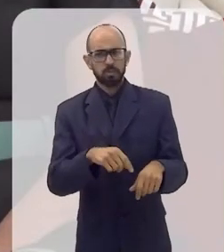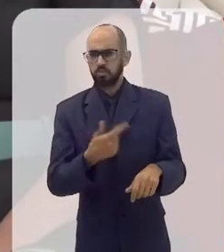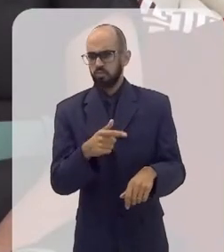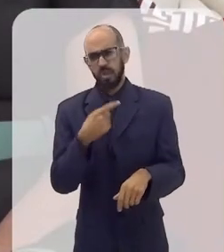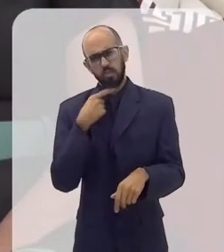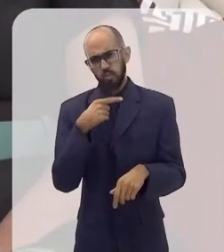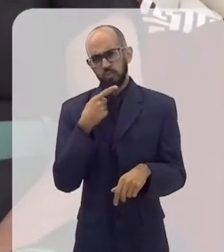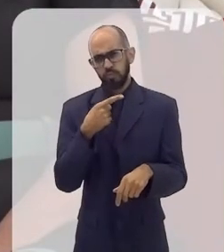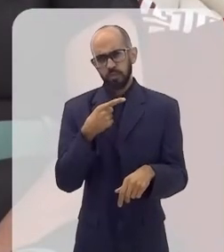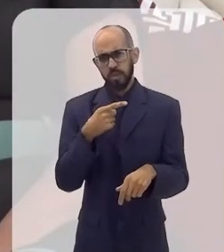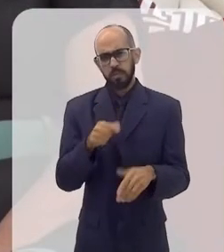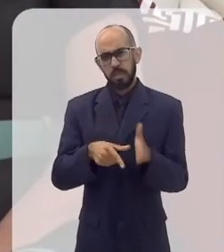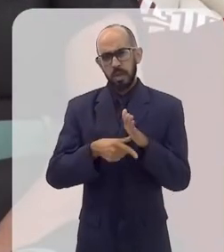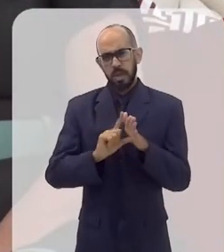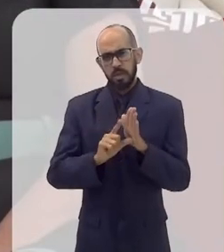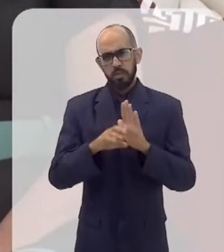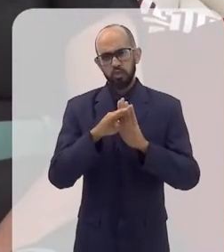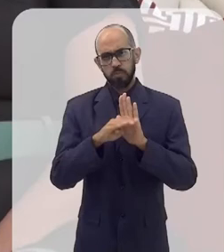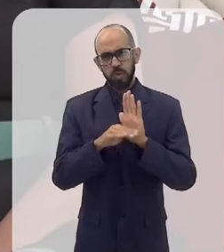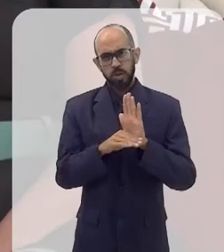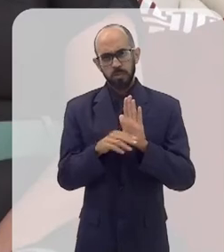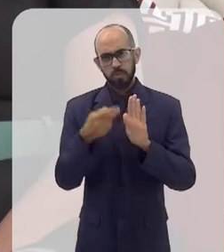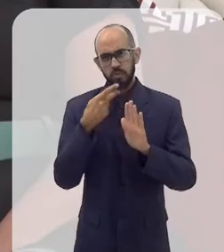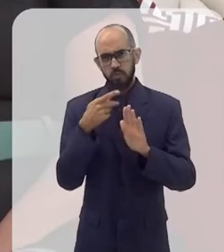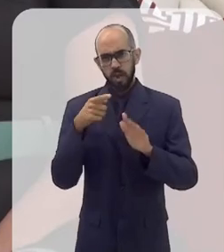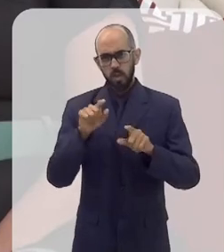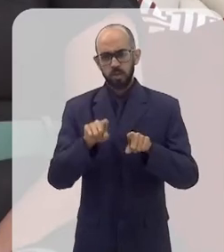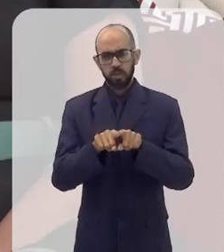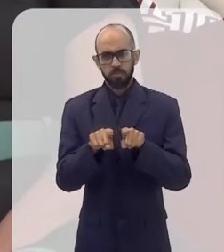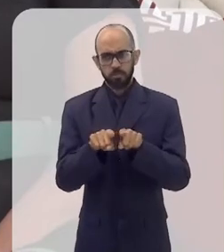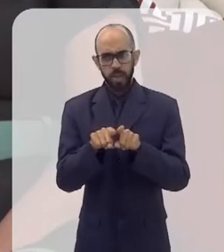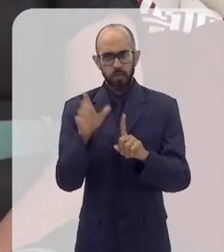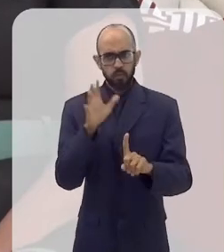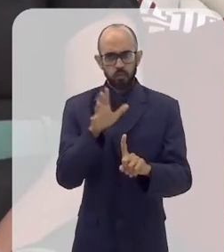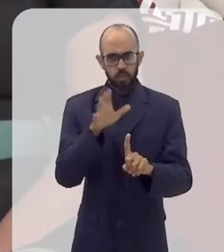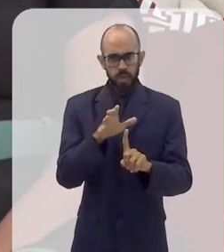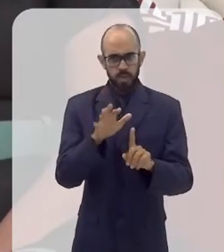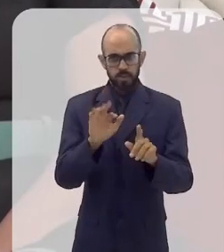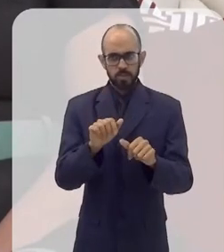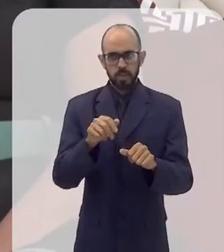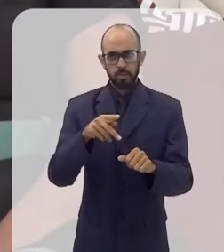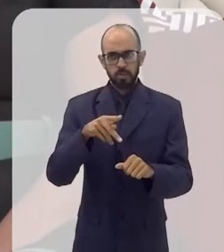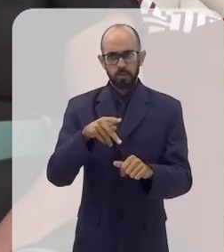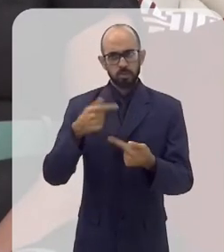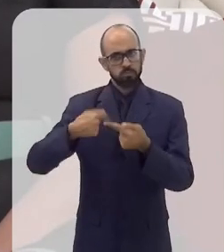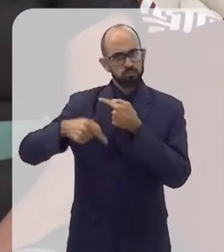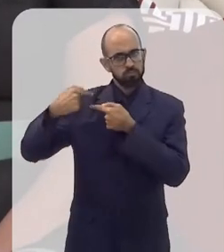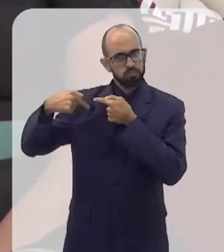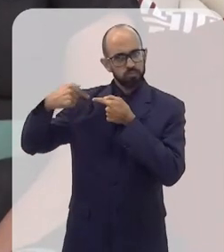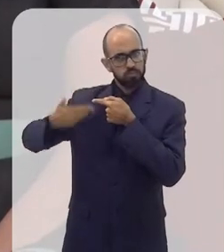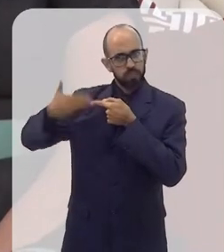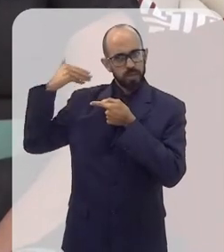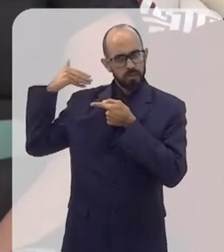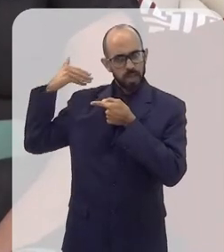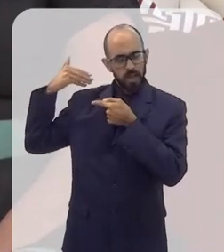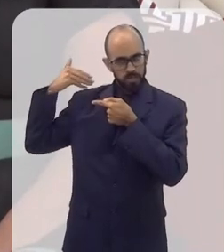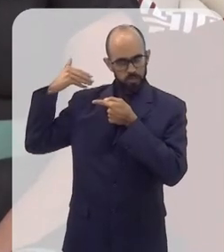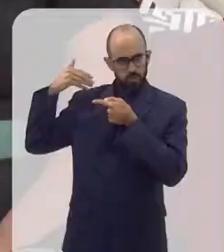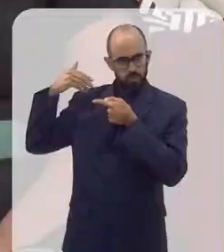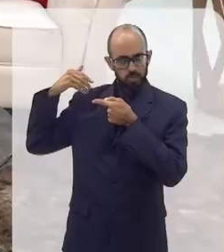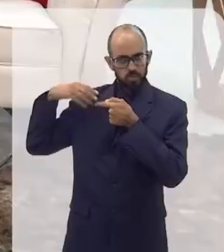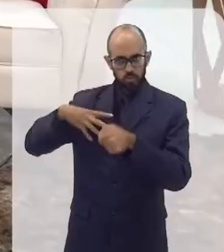antes do programa, nós conversávamos sobre a influência que os pais têm na vida dos jovens. Sim. Você falava dos teus filhos que seguiram a tua